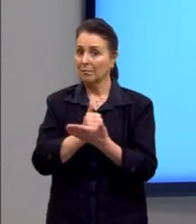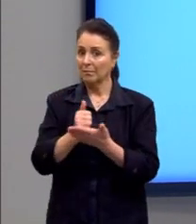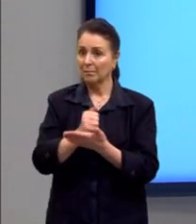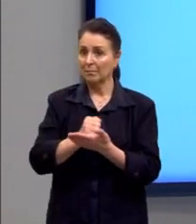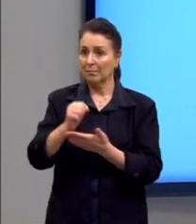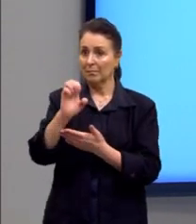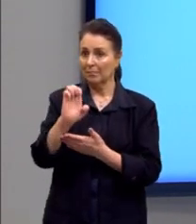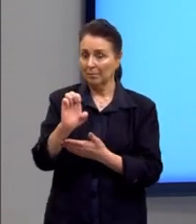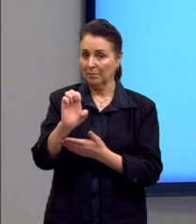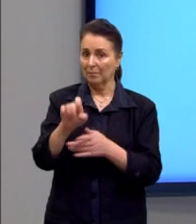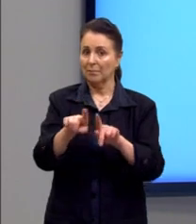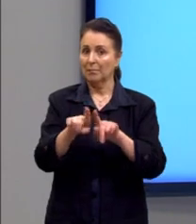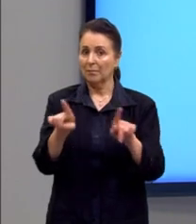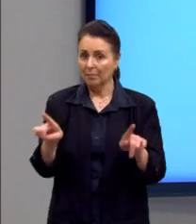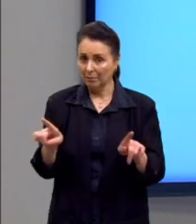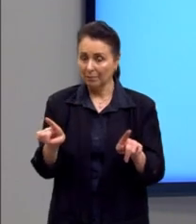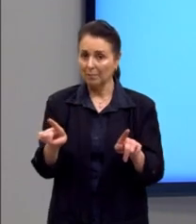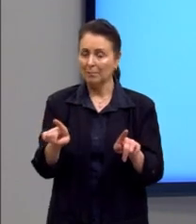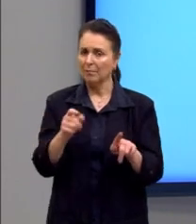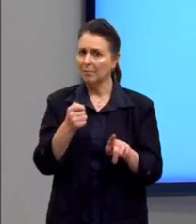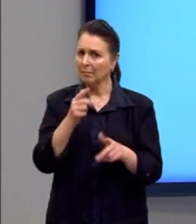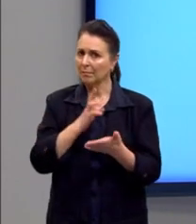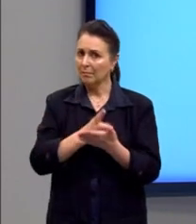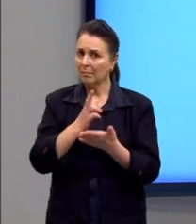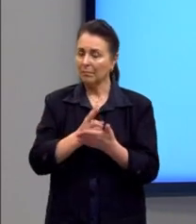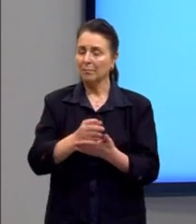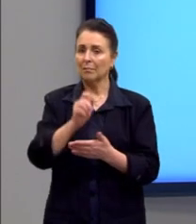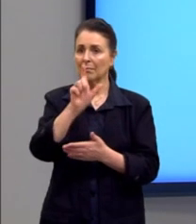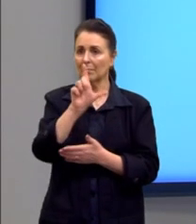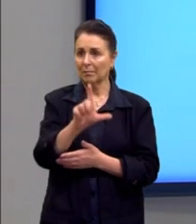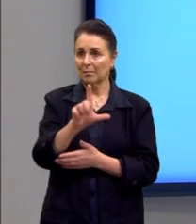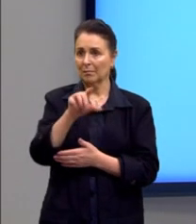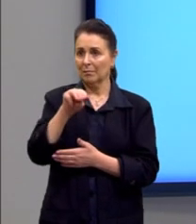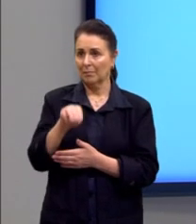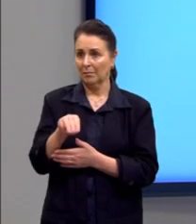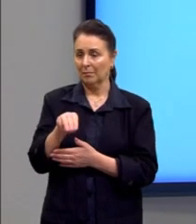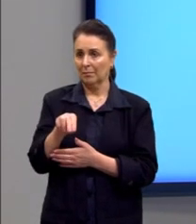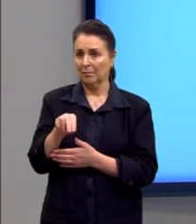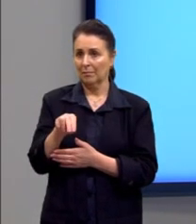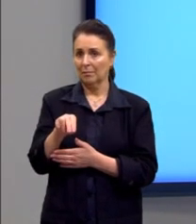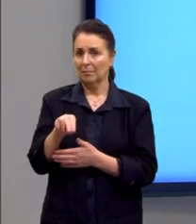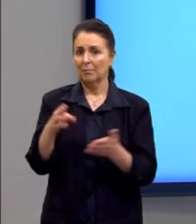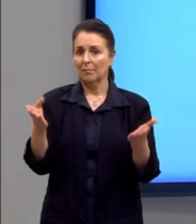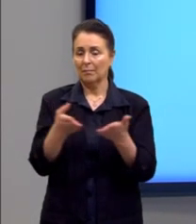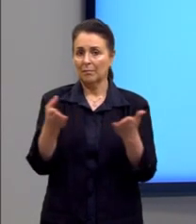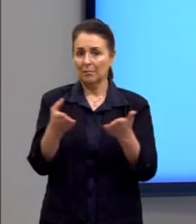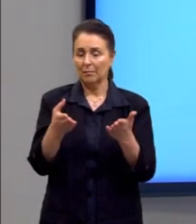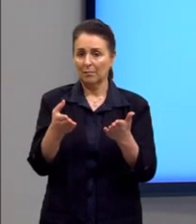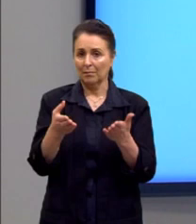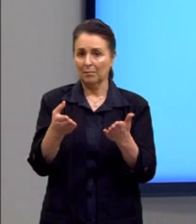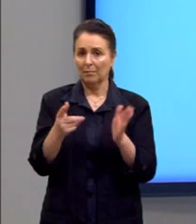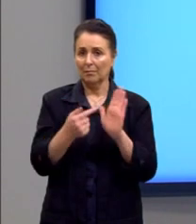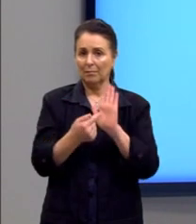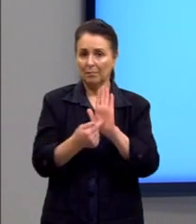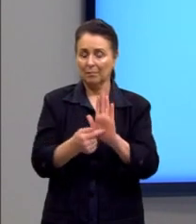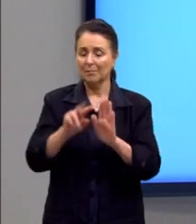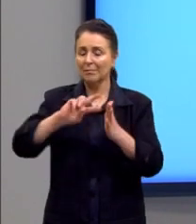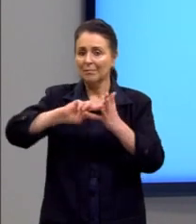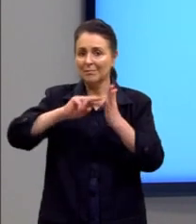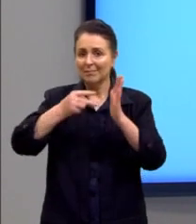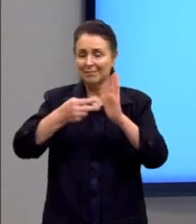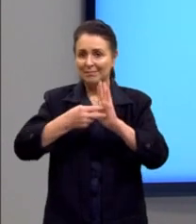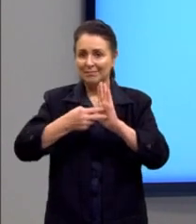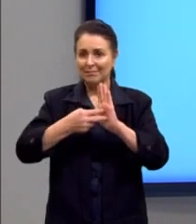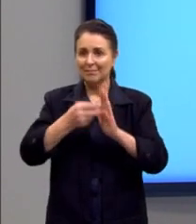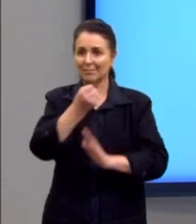mas frequentemente a gente utiliza o l e n e a que eu trouxe para vocês brevemente o que que significa